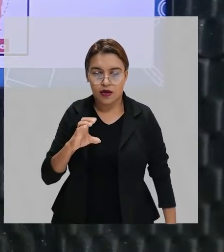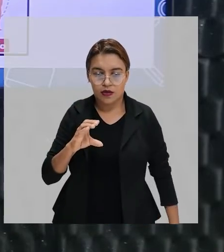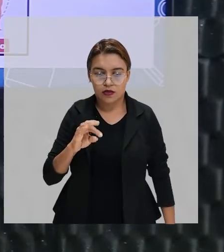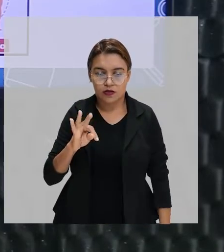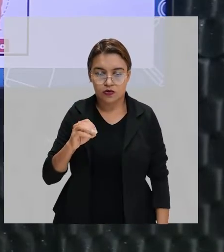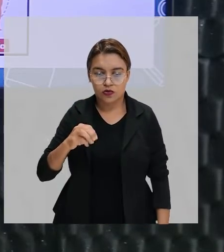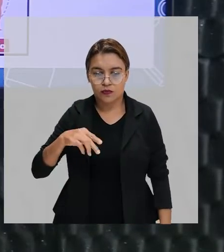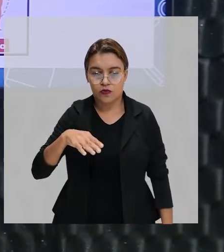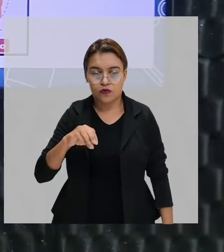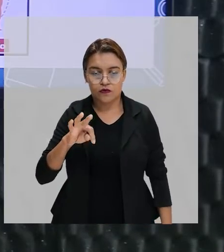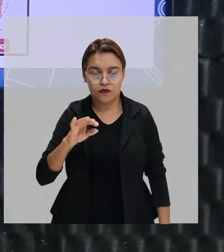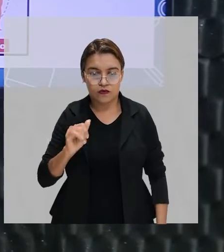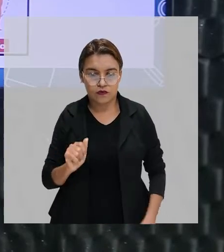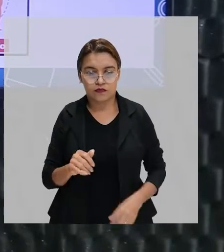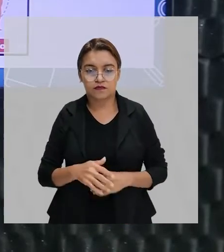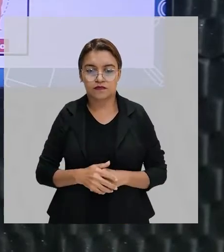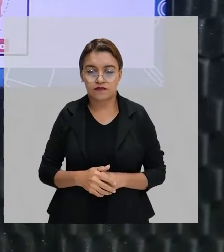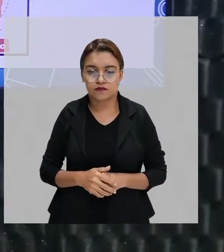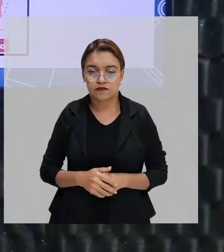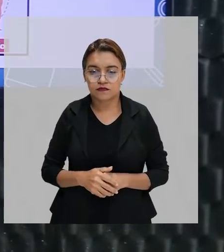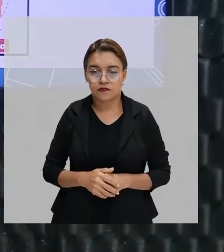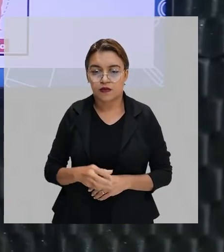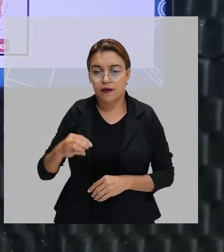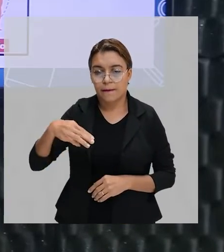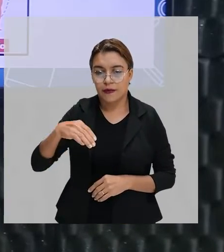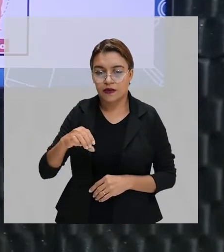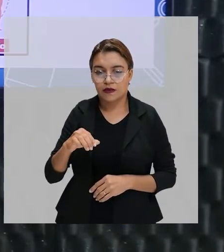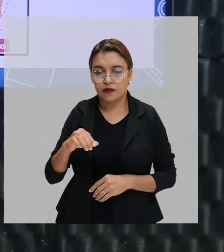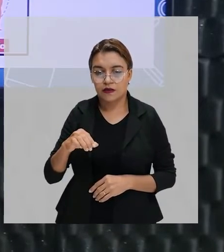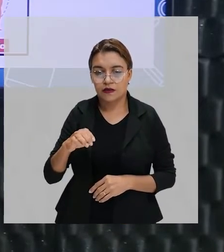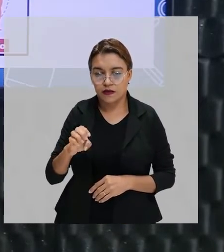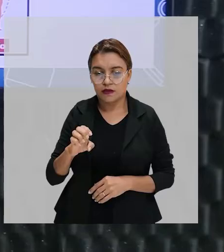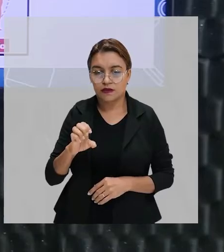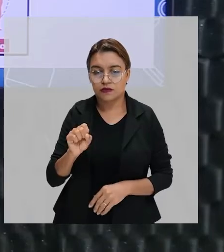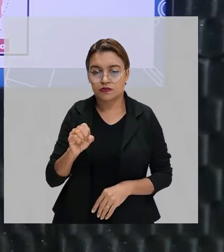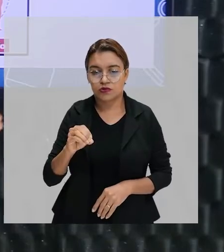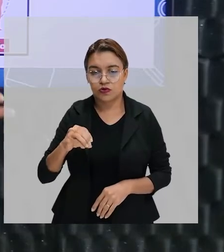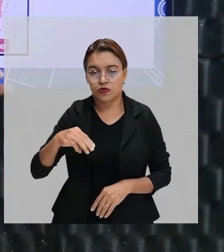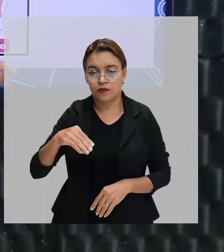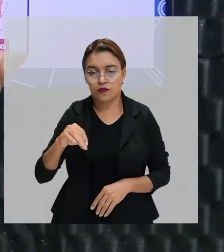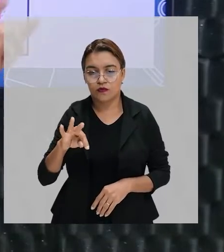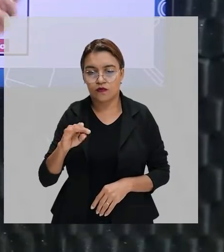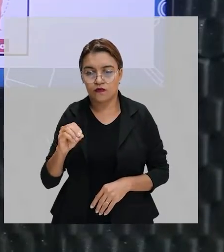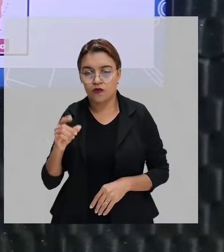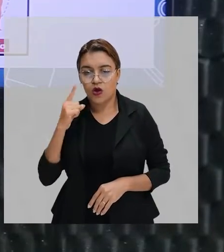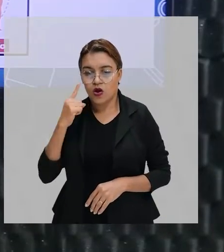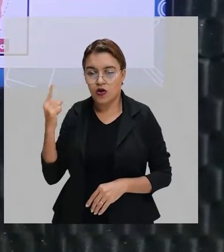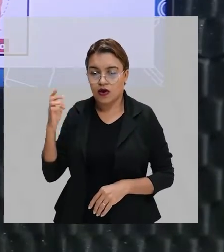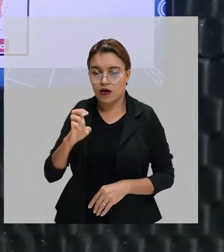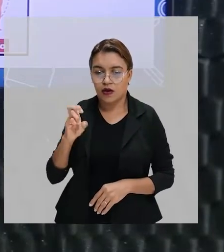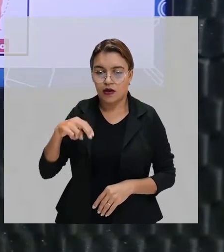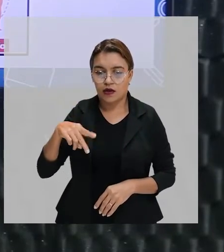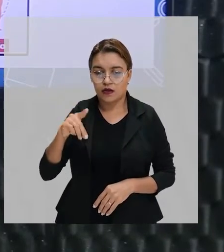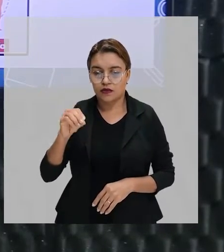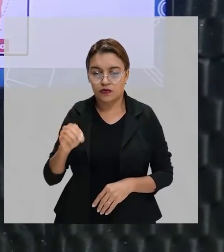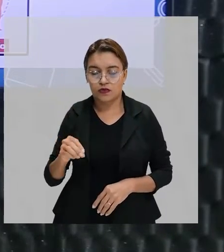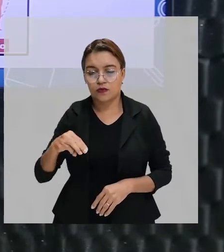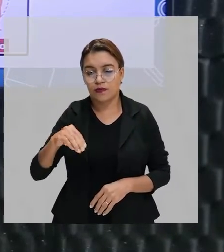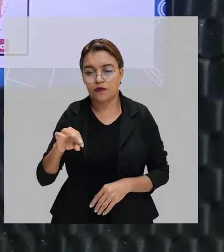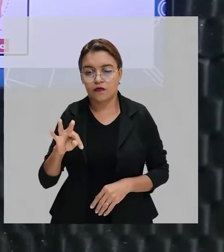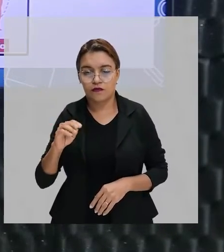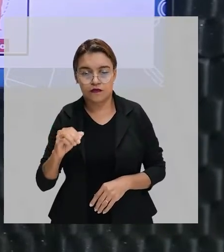mais magrinha o mais almoço aquela pessoa que tem uma estrutura muscular um pouquinho maior o endomorfo é aquela pessoa que tem